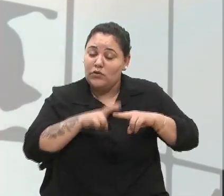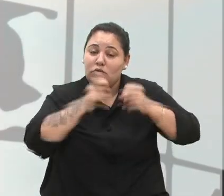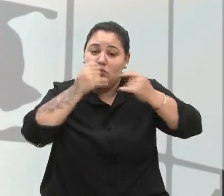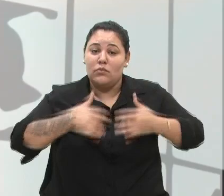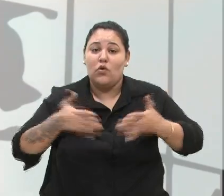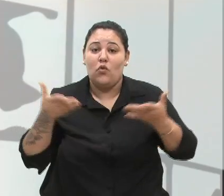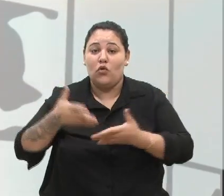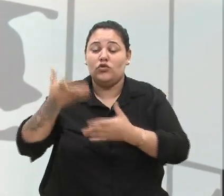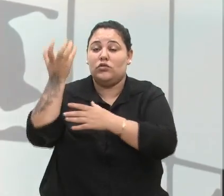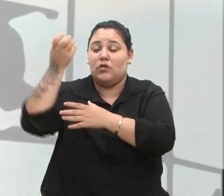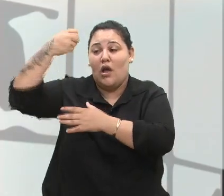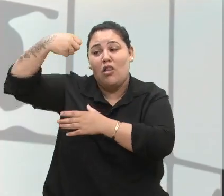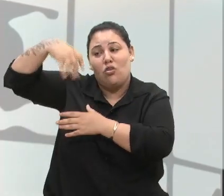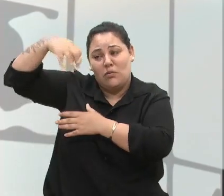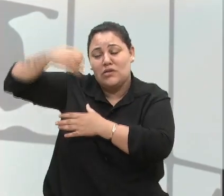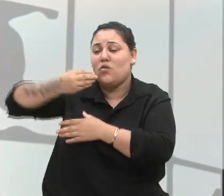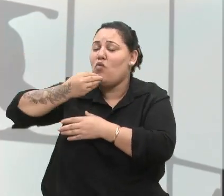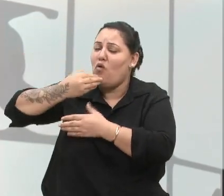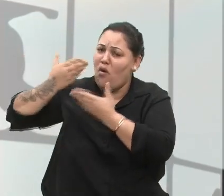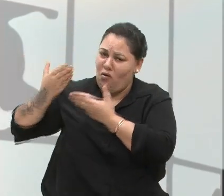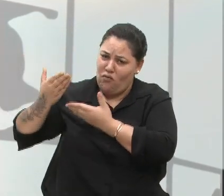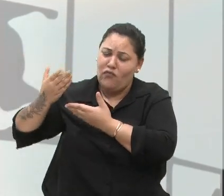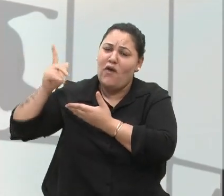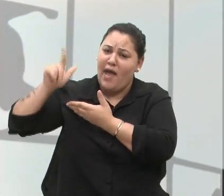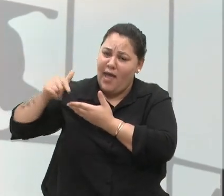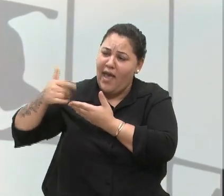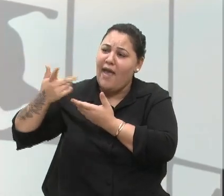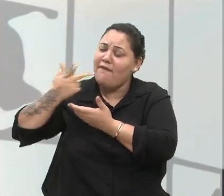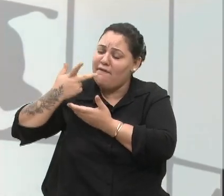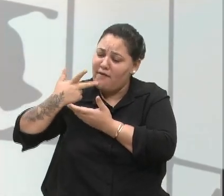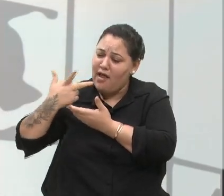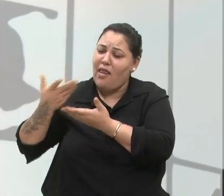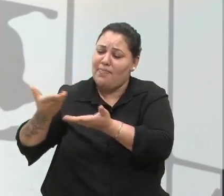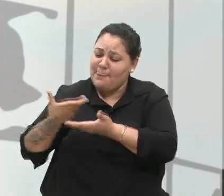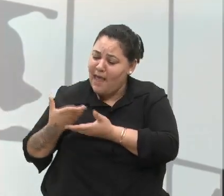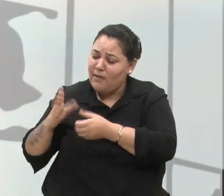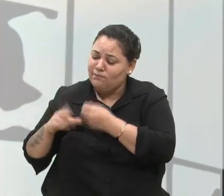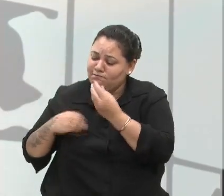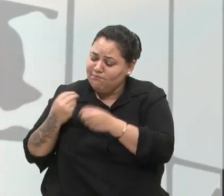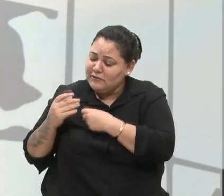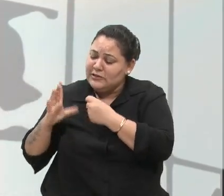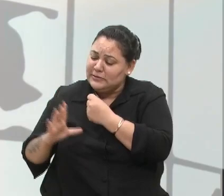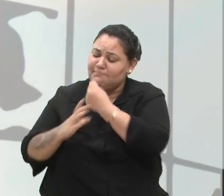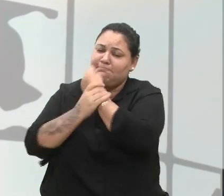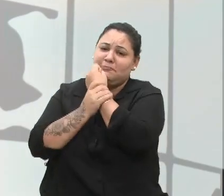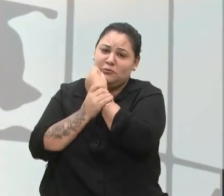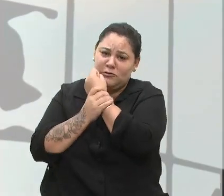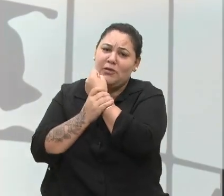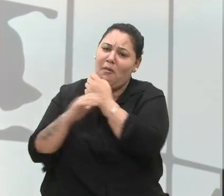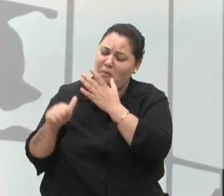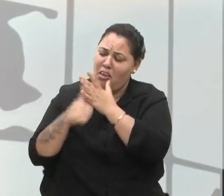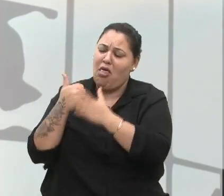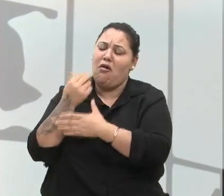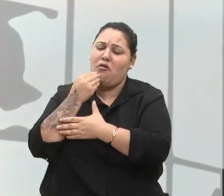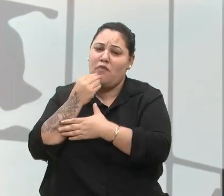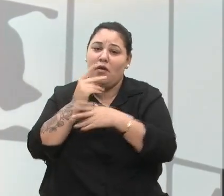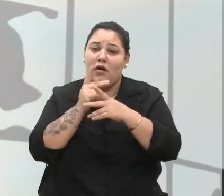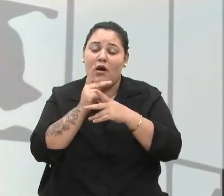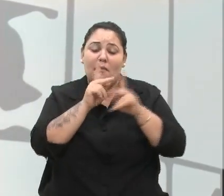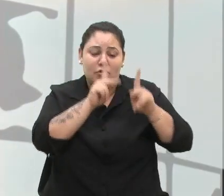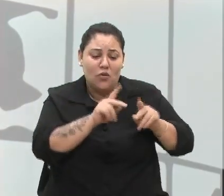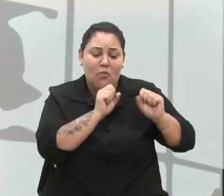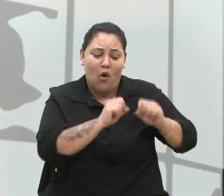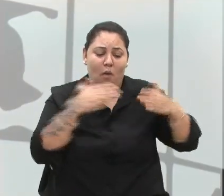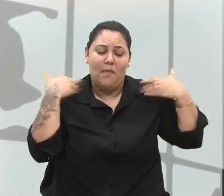A iluminação, por óbvio, ela traz a questão de segurança, uma sensação de segurança maior também, as pessoas podem frequentar os parques,